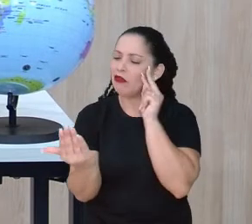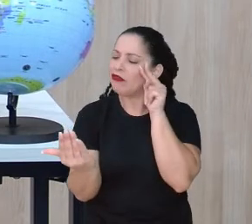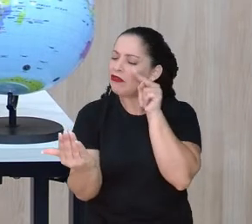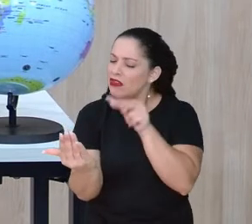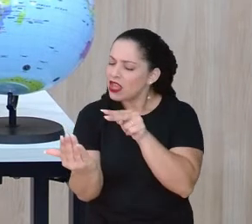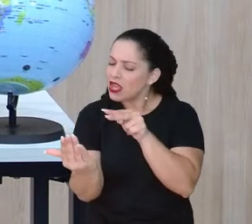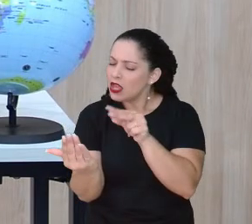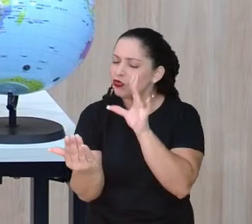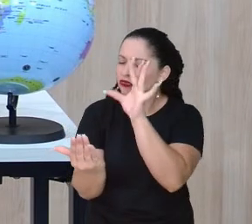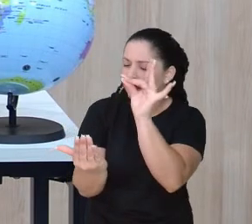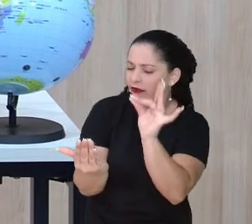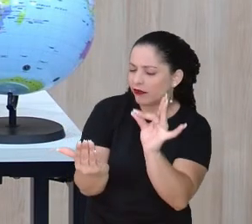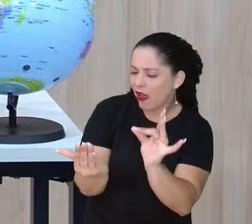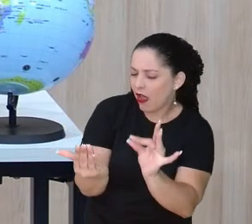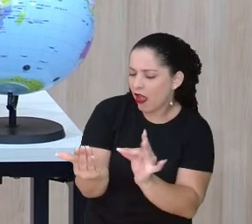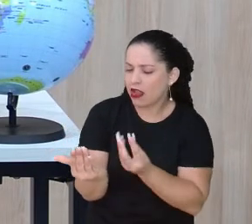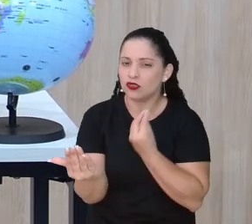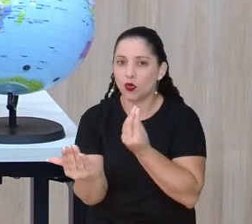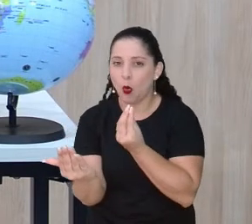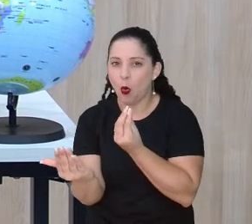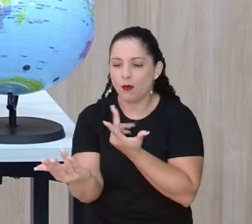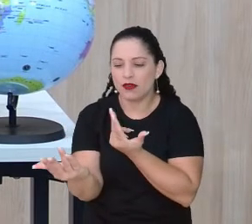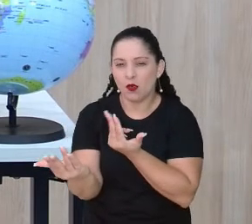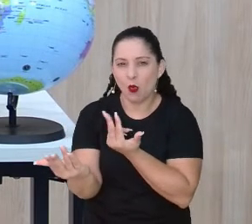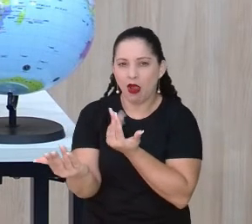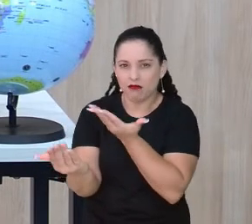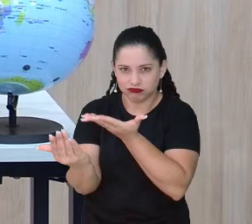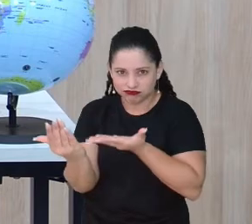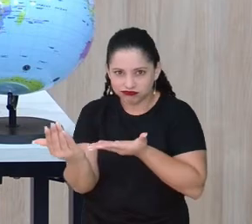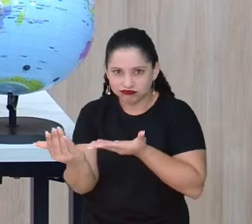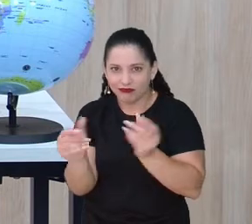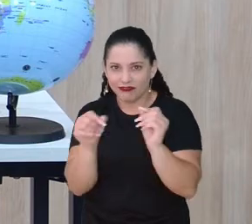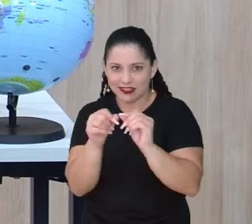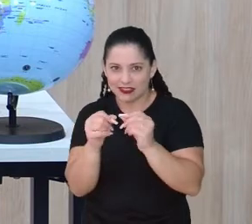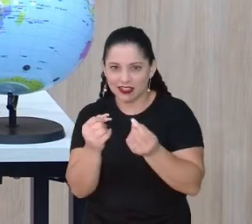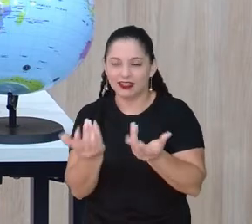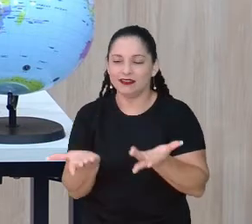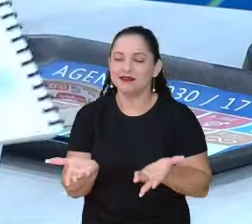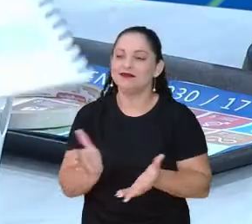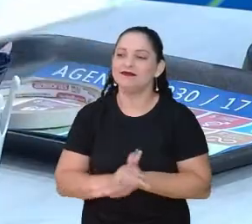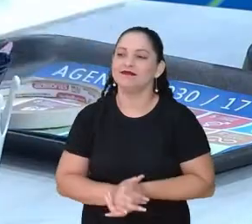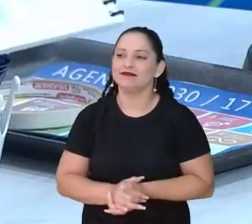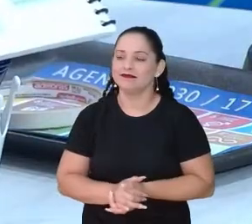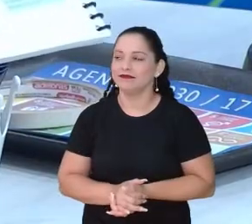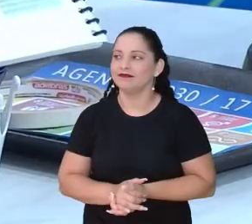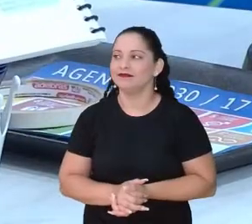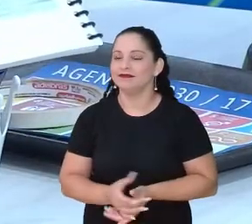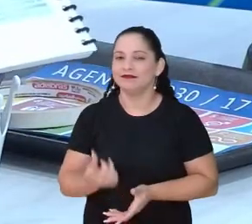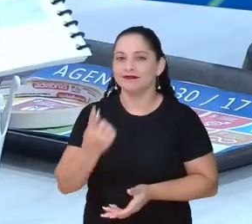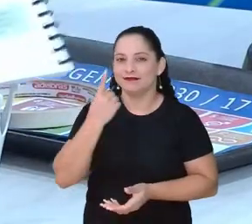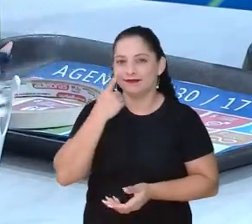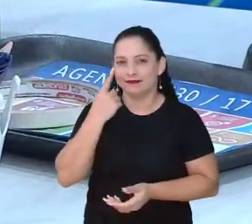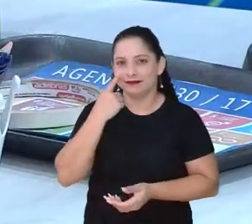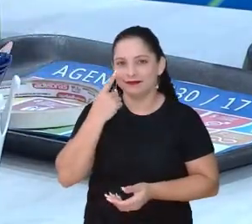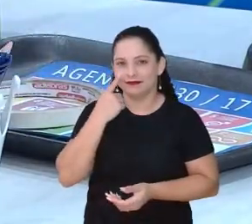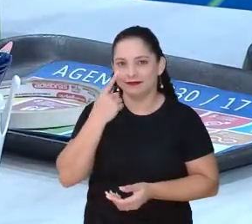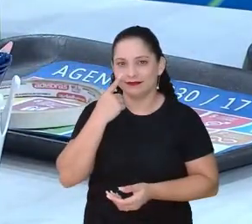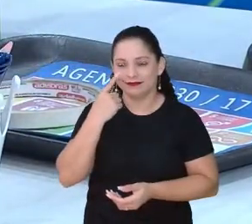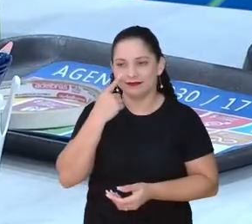para ver aí como é essa representação, não é isso? Então, estou mostrando aqui o